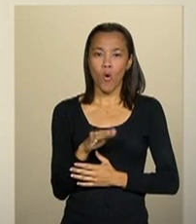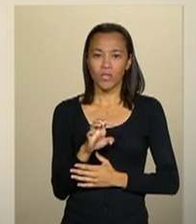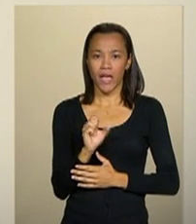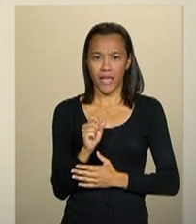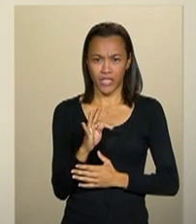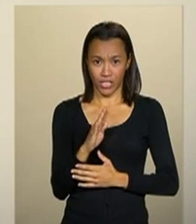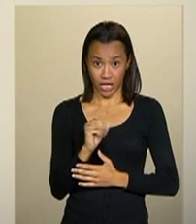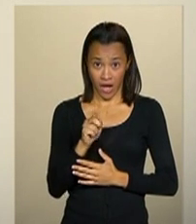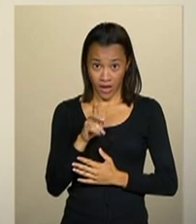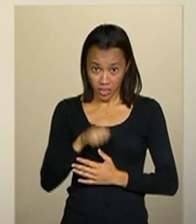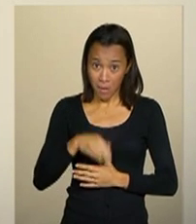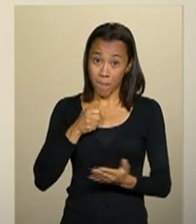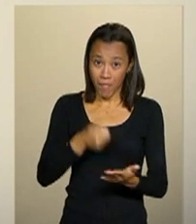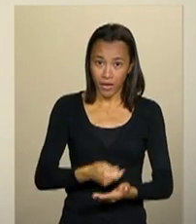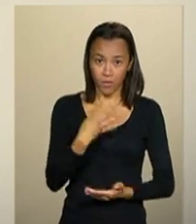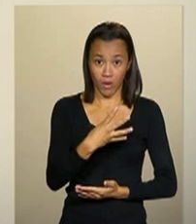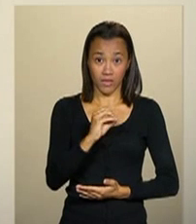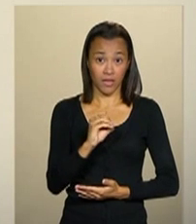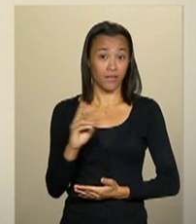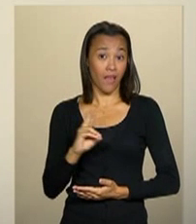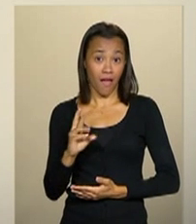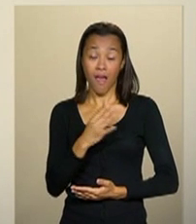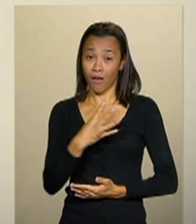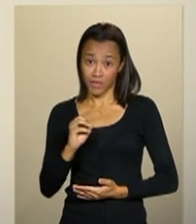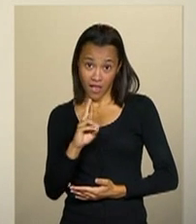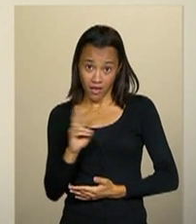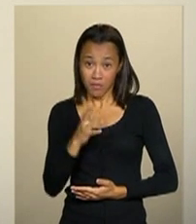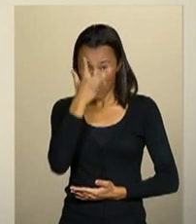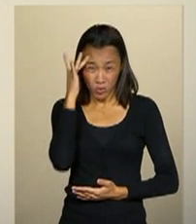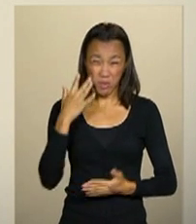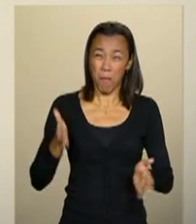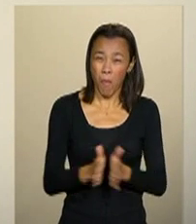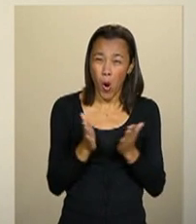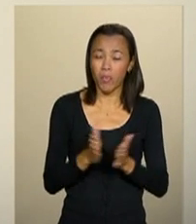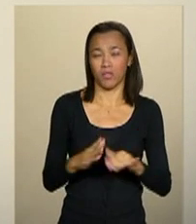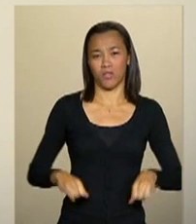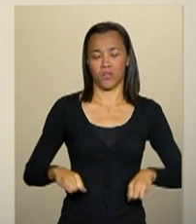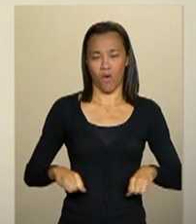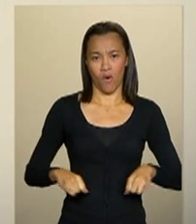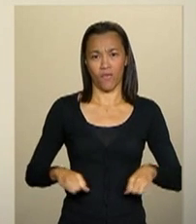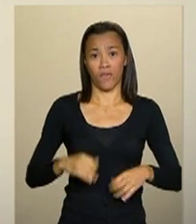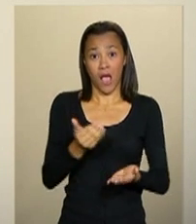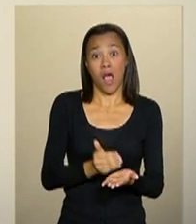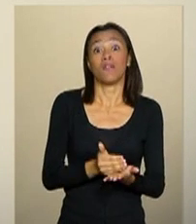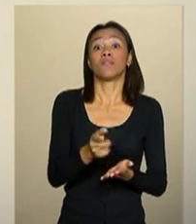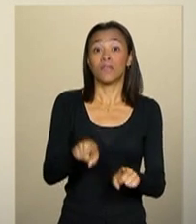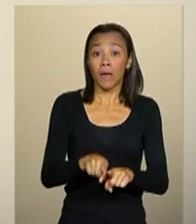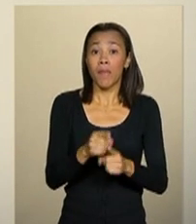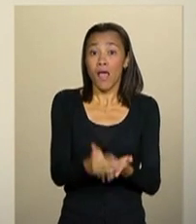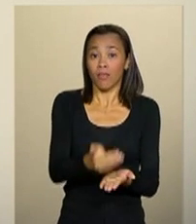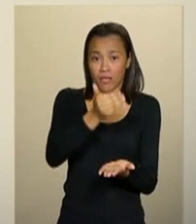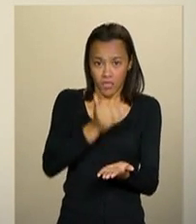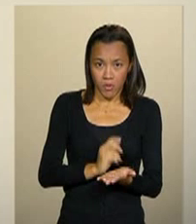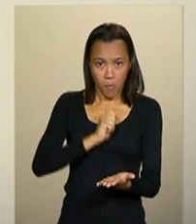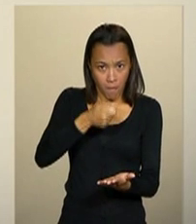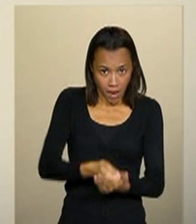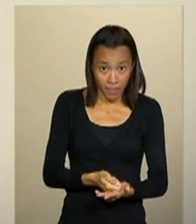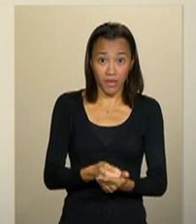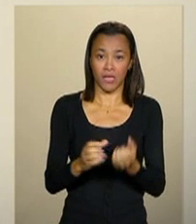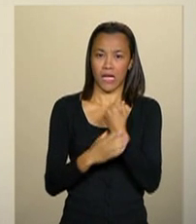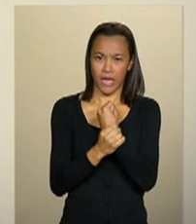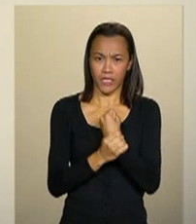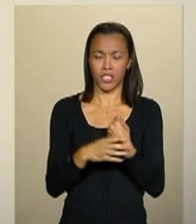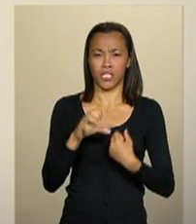estiagem pagando 400reais para a população pobre atingida pela seca Antecipamos o pagamento do